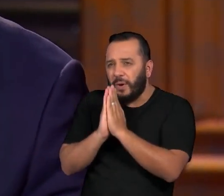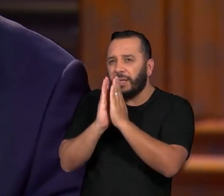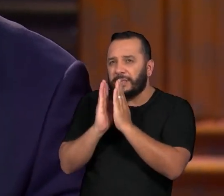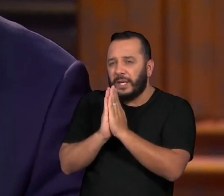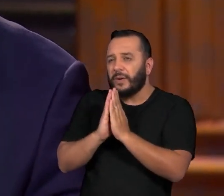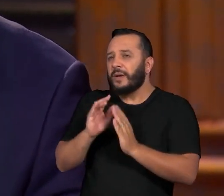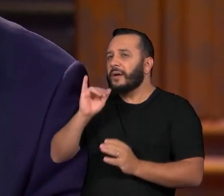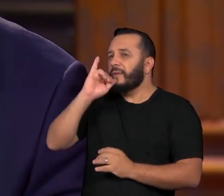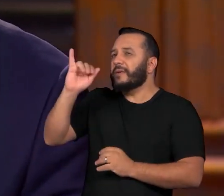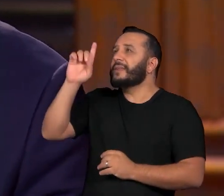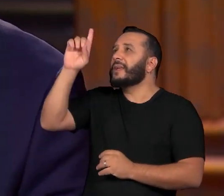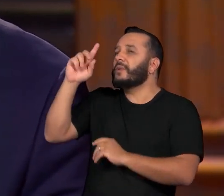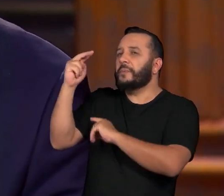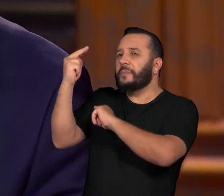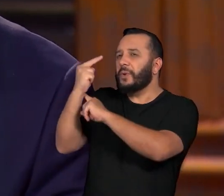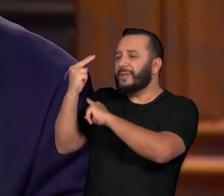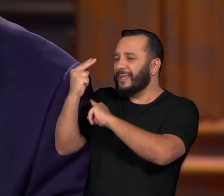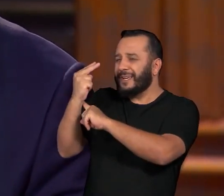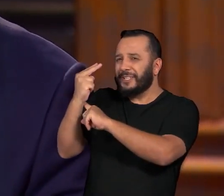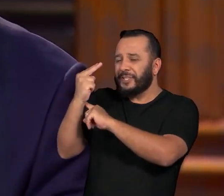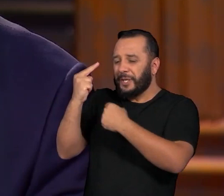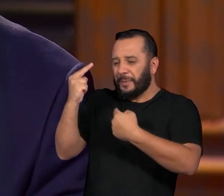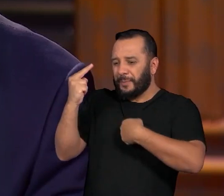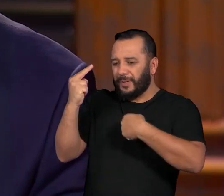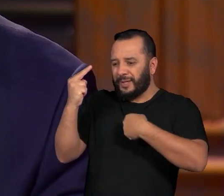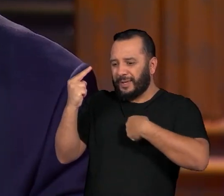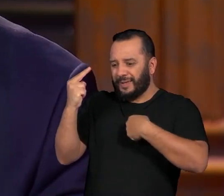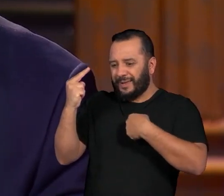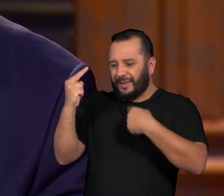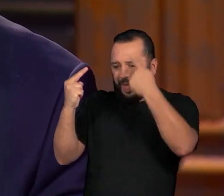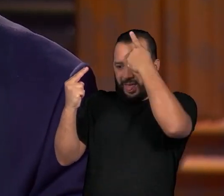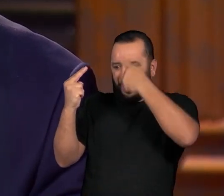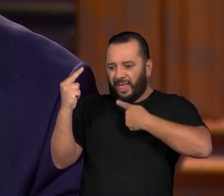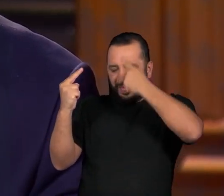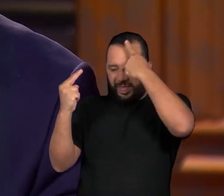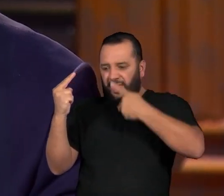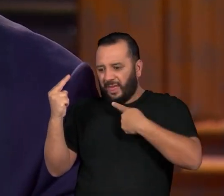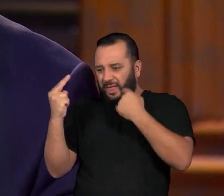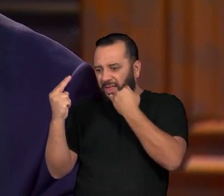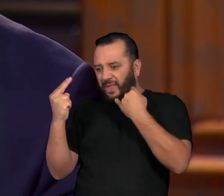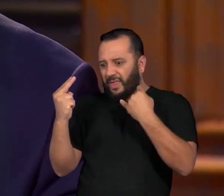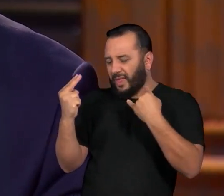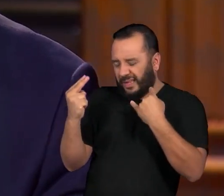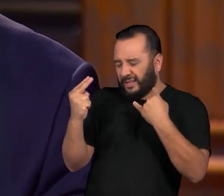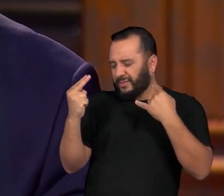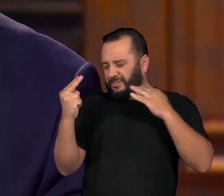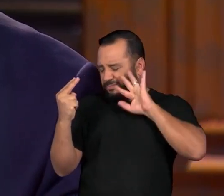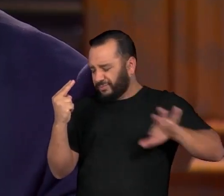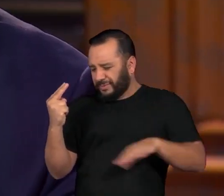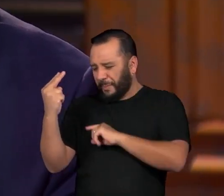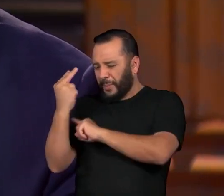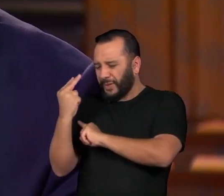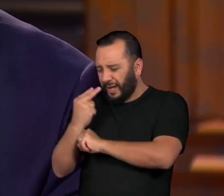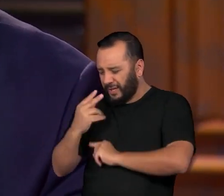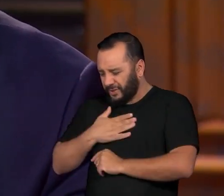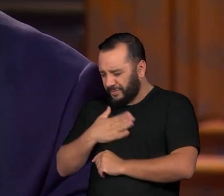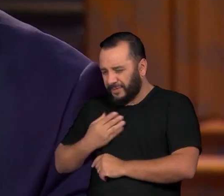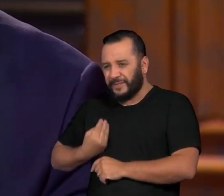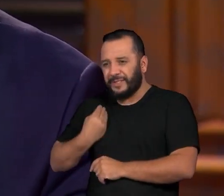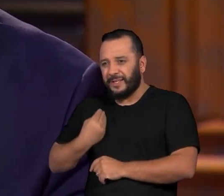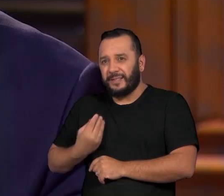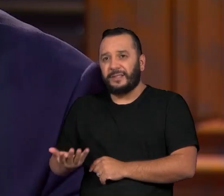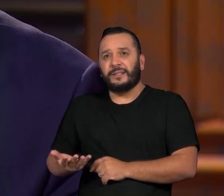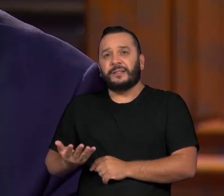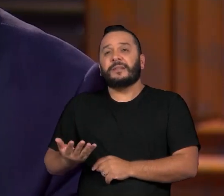Senhor protegei-me de mim mesma eu faço essa oração para mim senhor protegei-me de mim mesmo é claro que